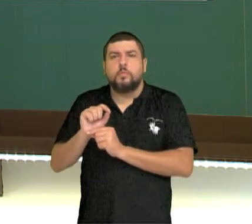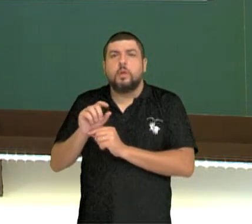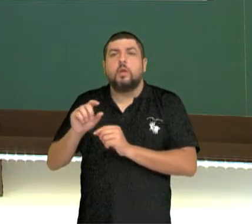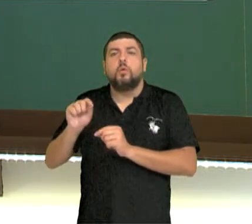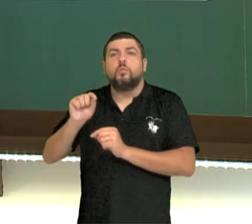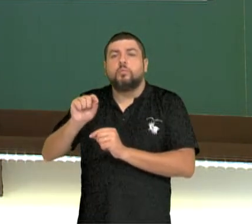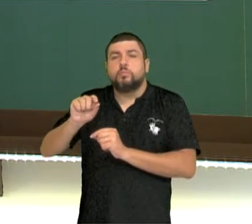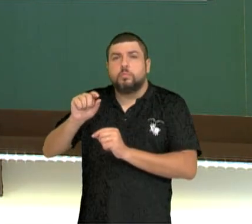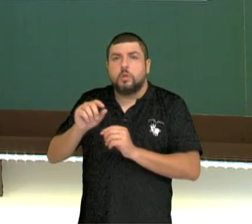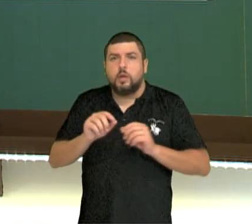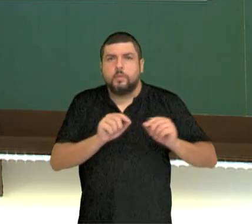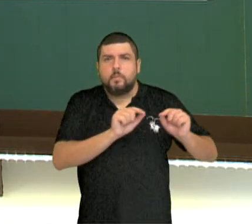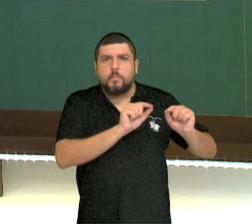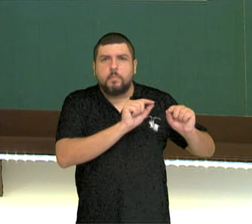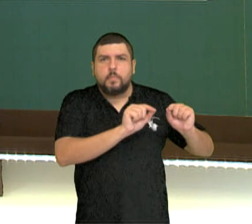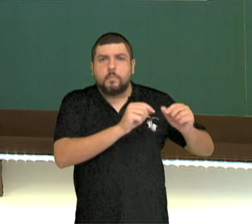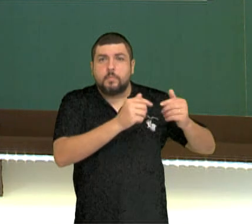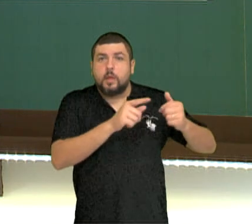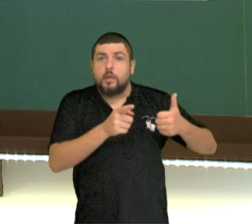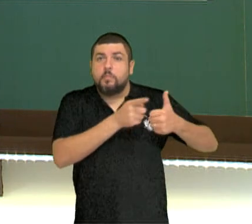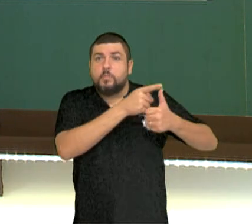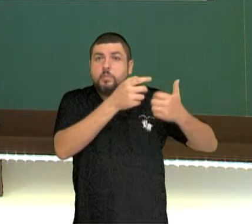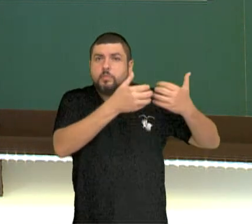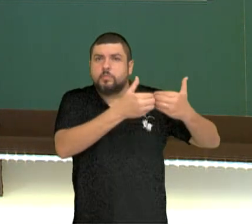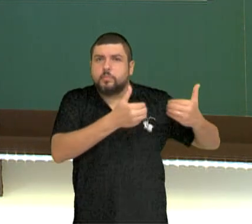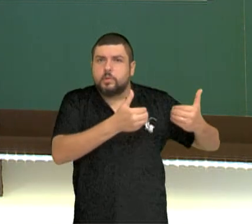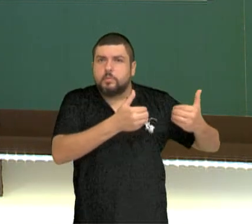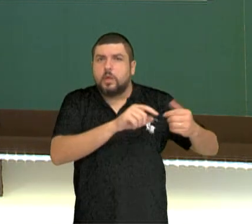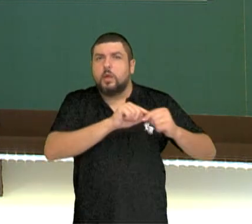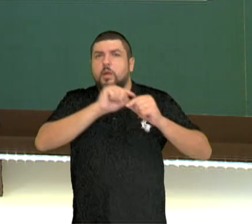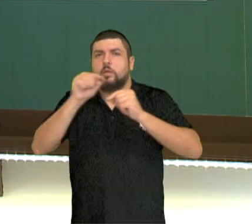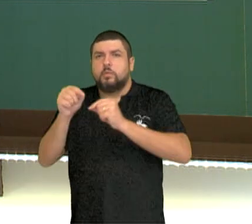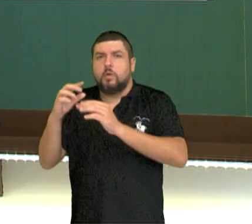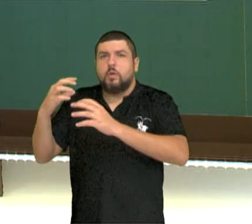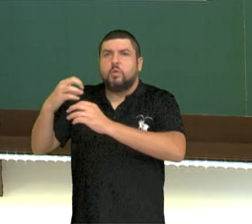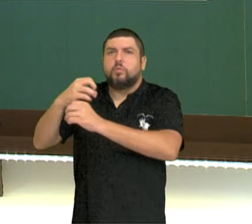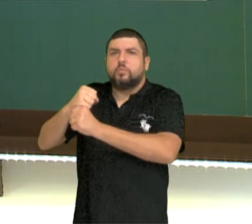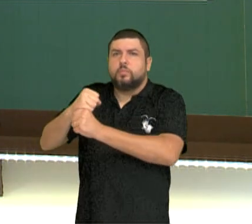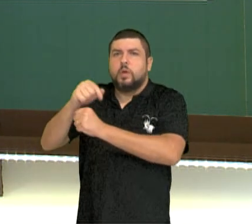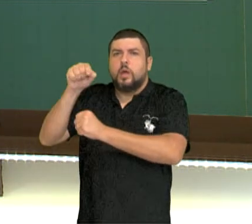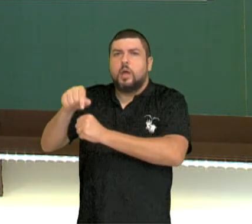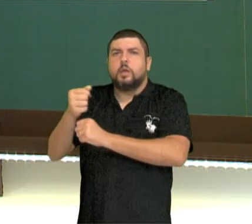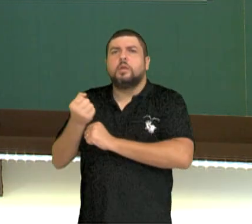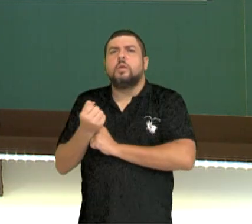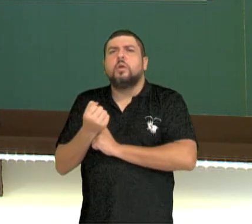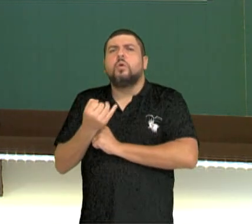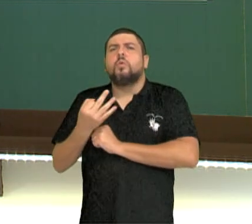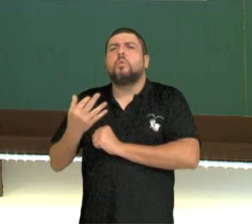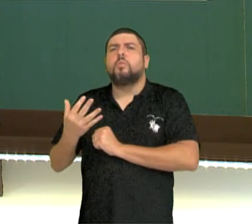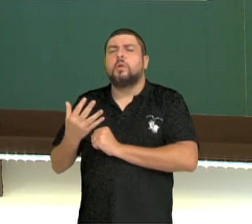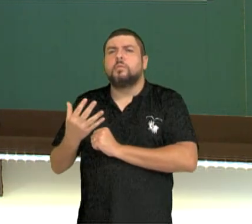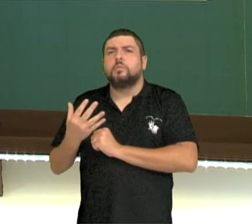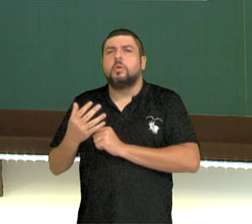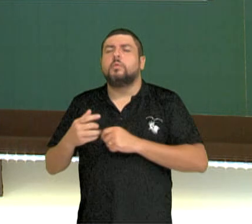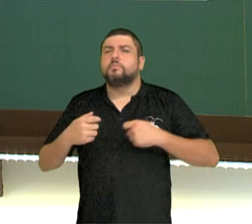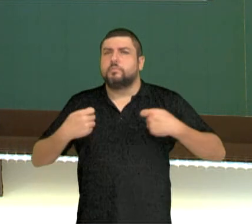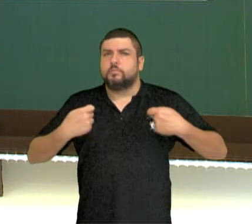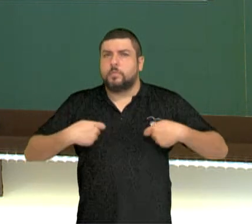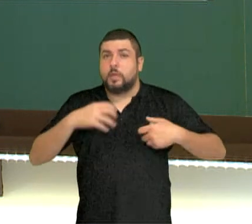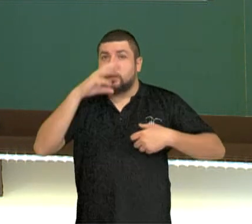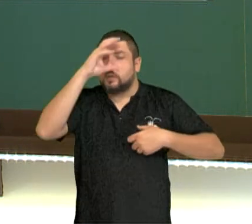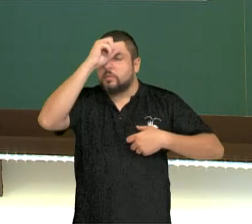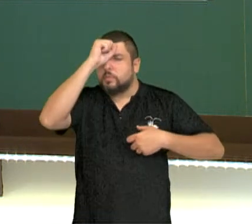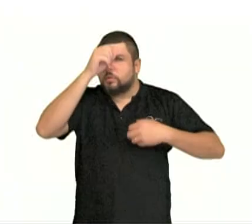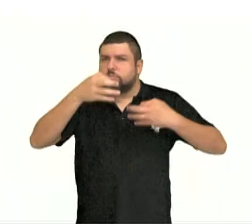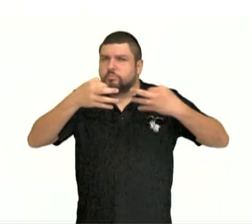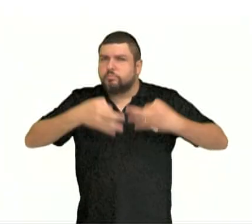Então, tá percebendo que é passo a passo mesmo, né? Para que a gente vai fixando bem, aprendendo bem sobre essa questão de